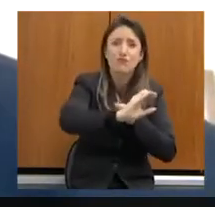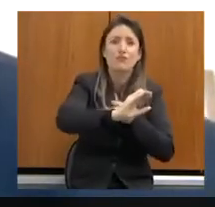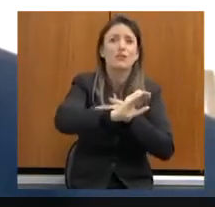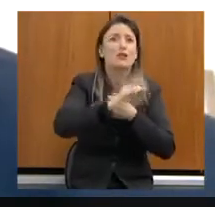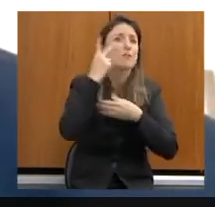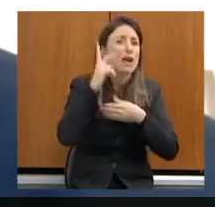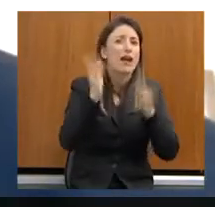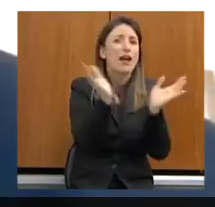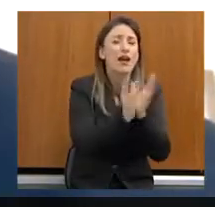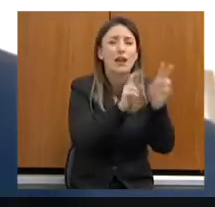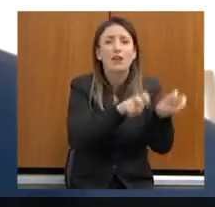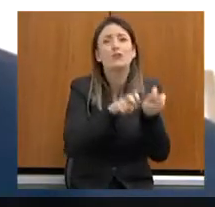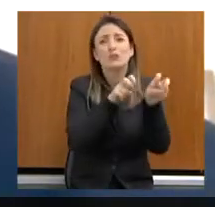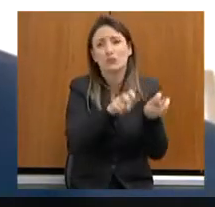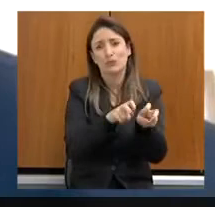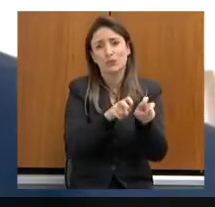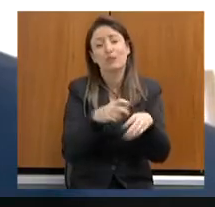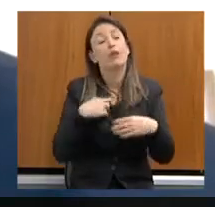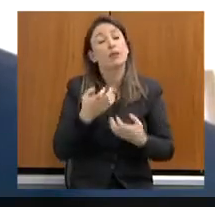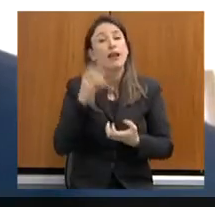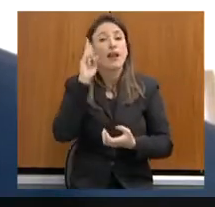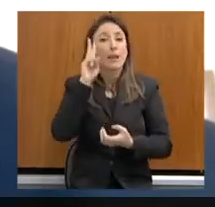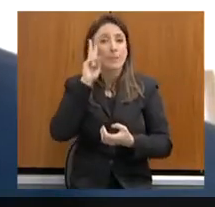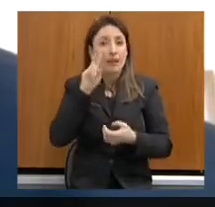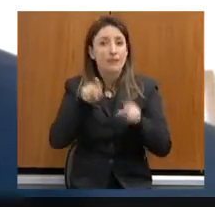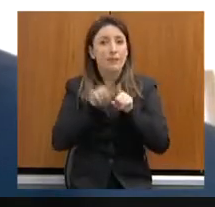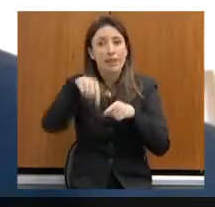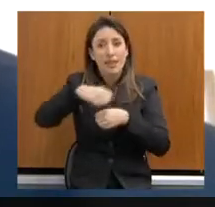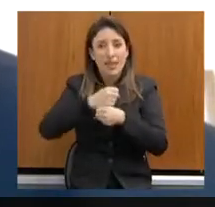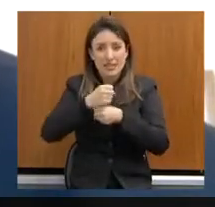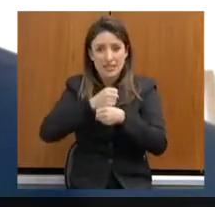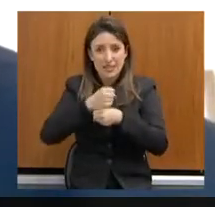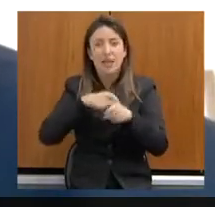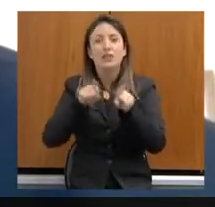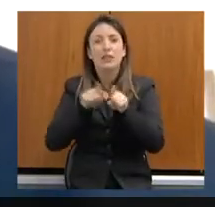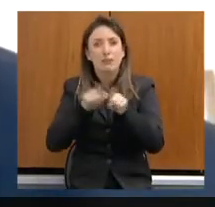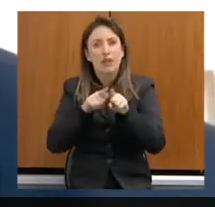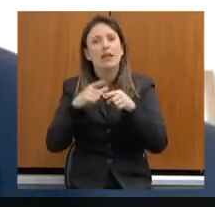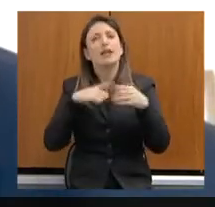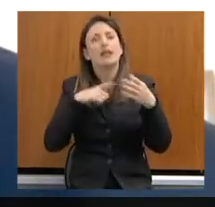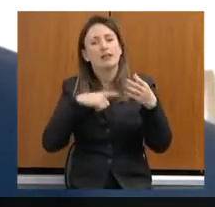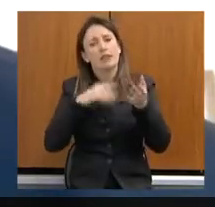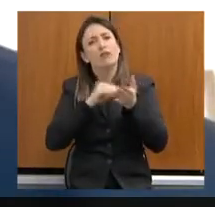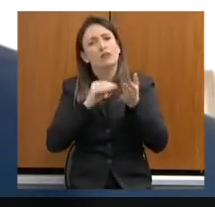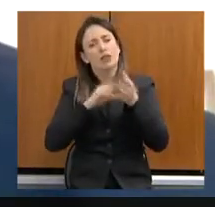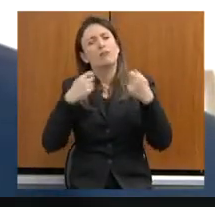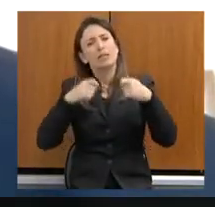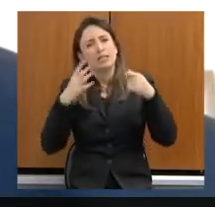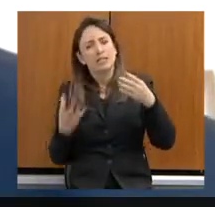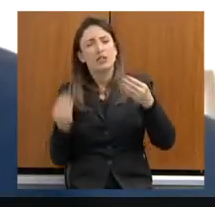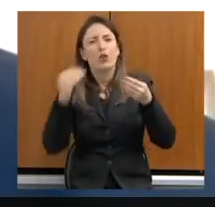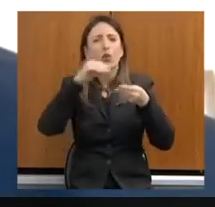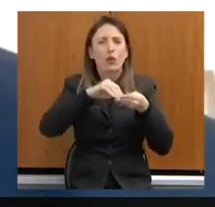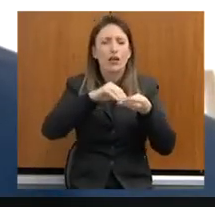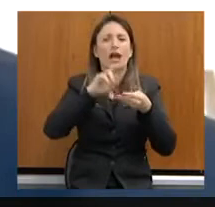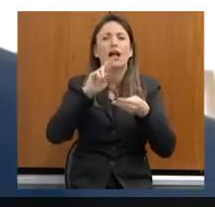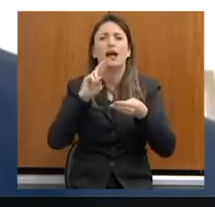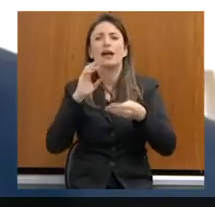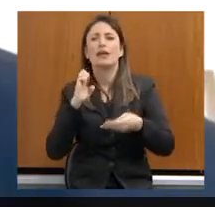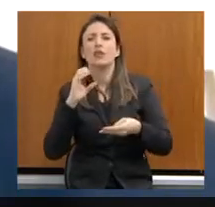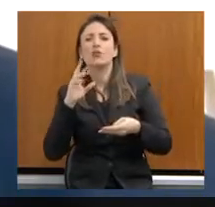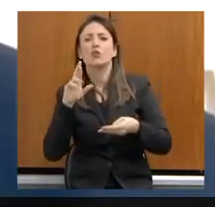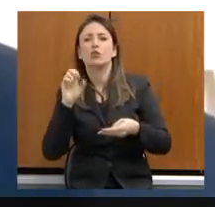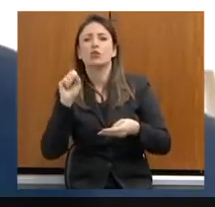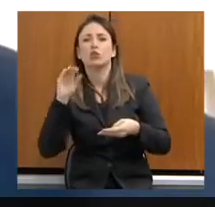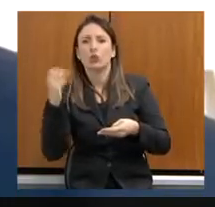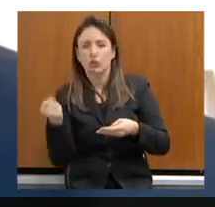que agora esse ano eu vou ter colocar recurso da emenda impositiva mesmo até passei muito tempo sem colocar recurso nessa leva até justamente